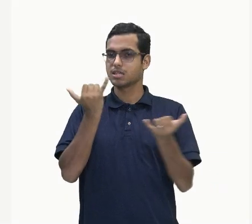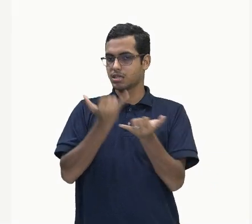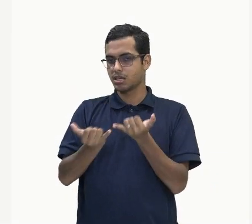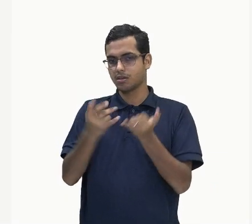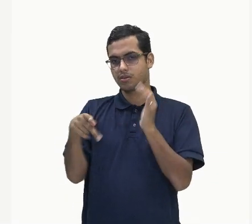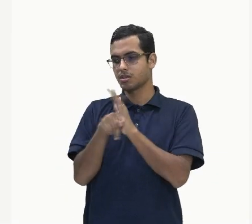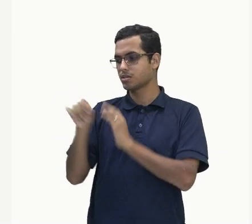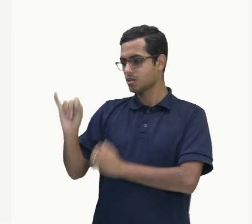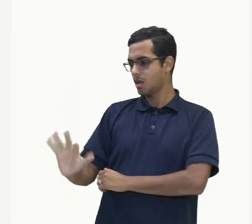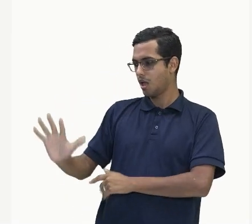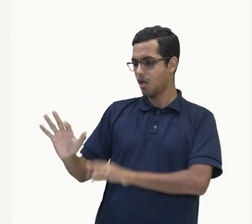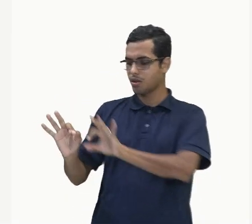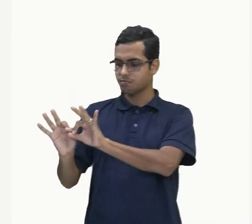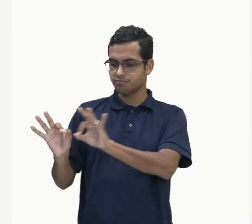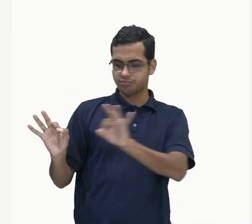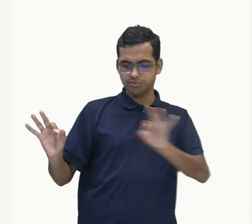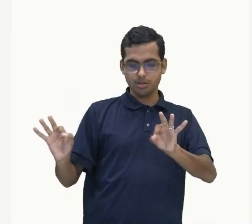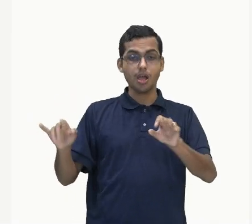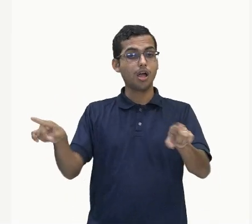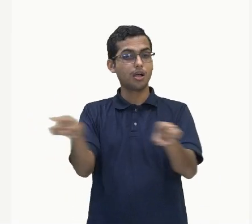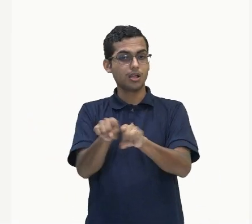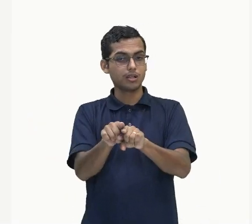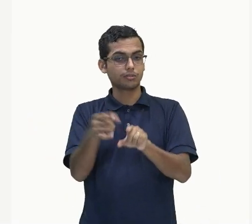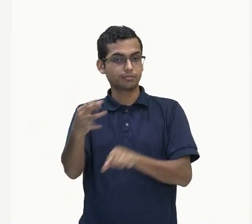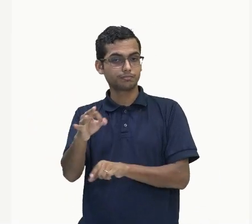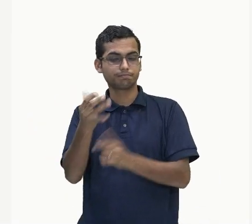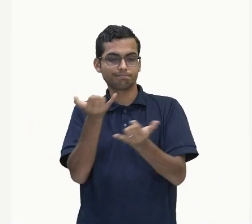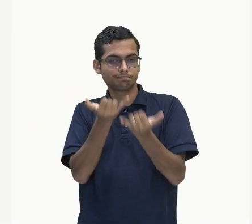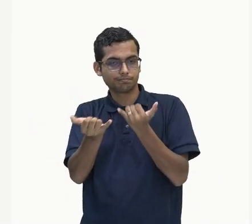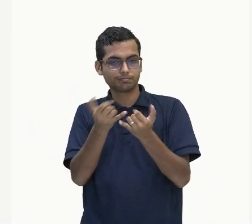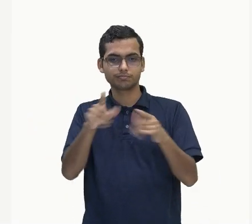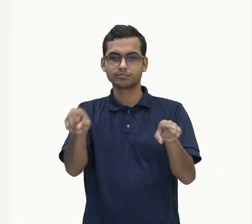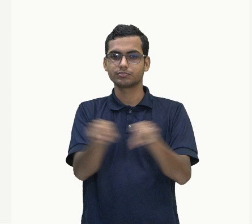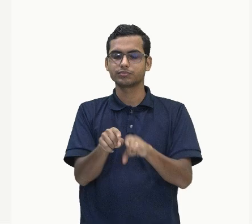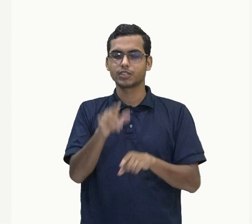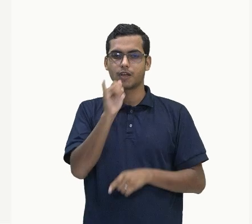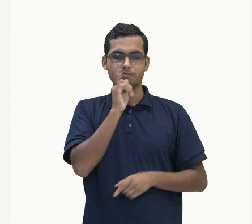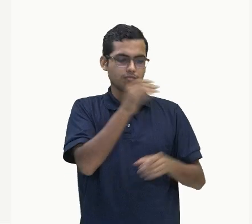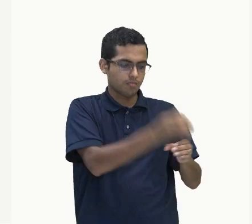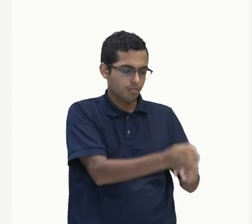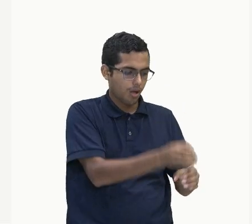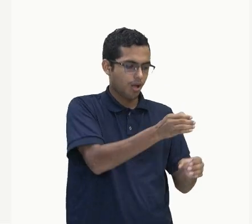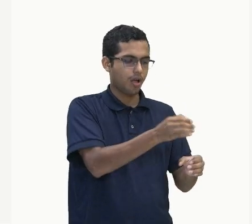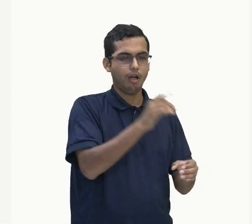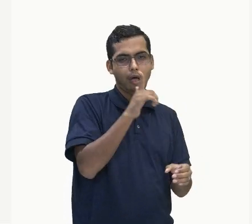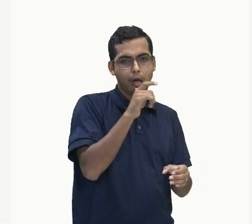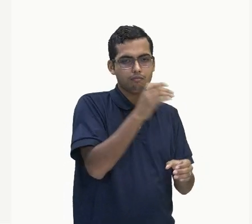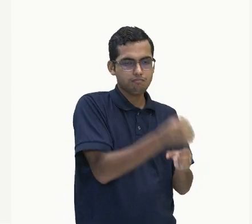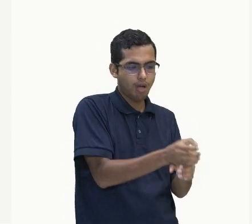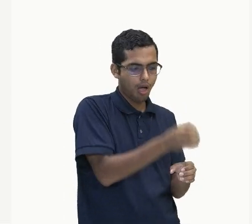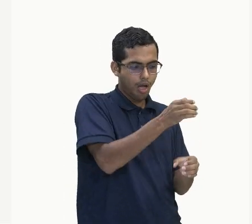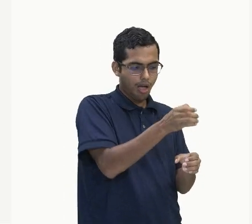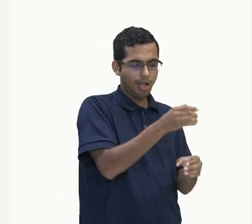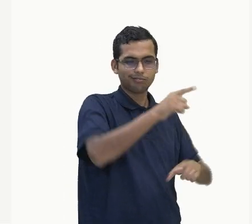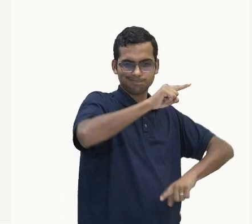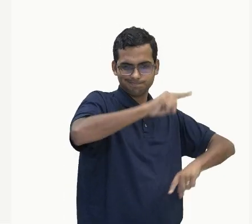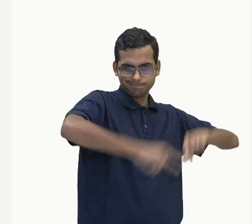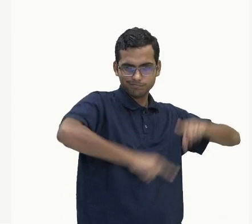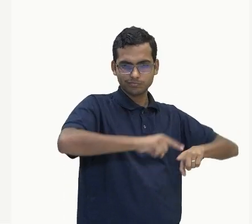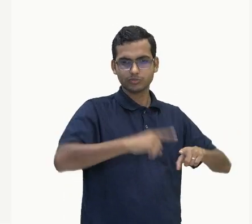essas distâncias aqui, ó, o objeto está aqui, né? A garrafinha é o objeto, e aí existe uma distância entre ela e o